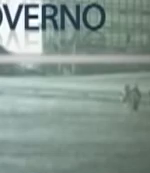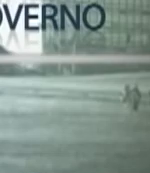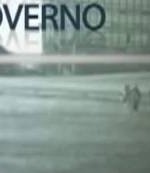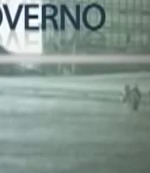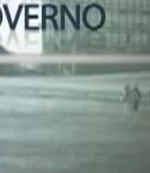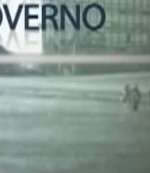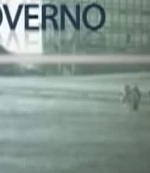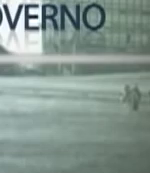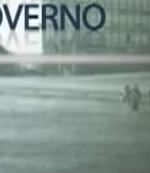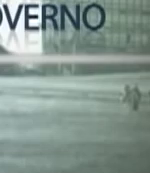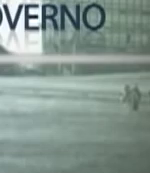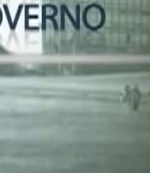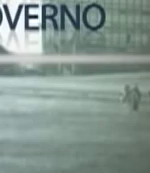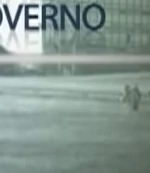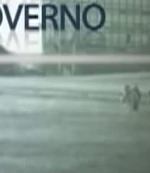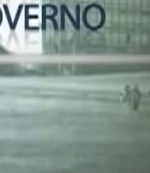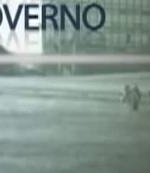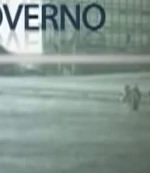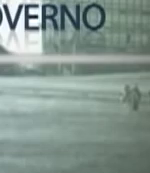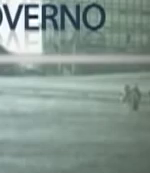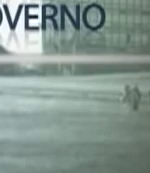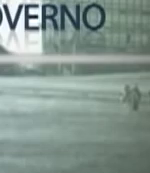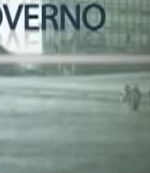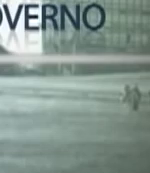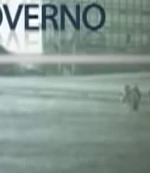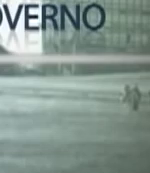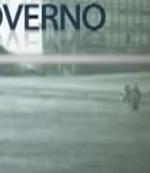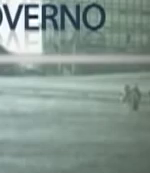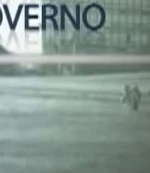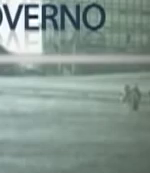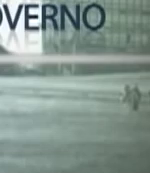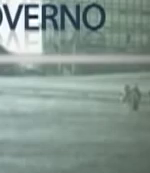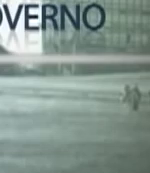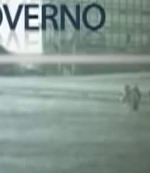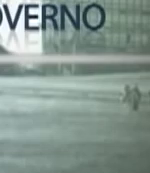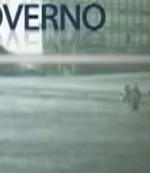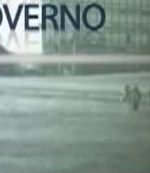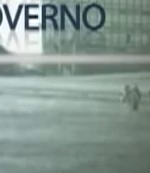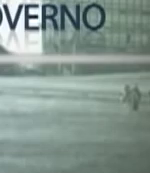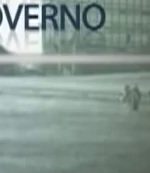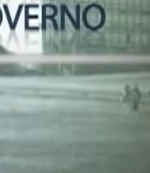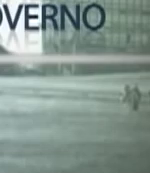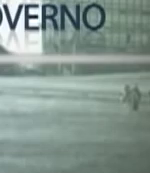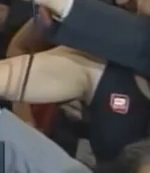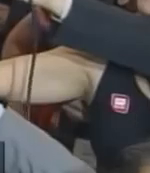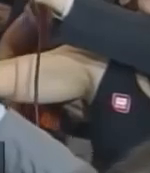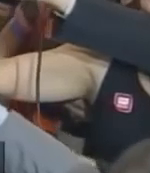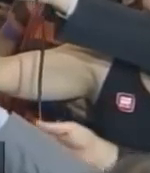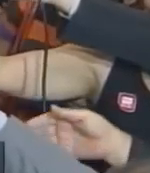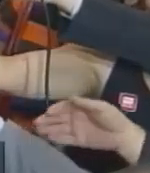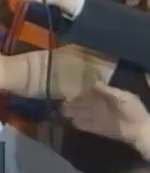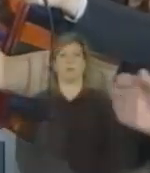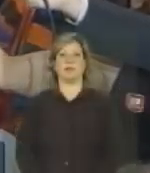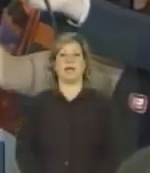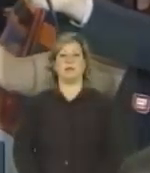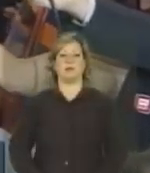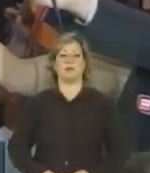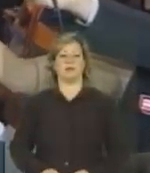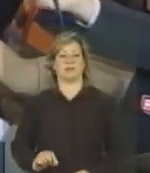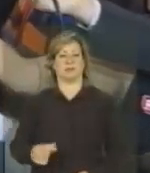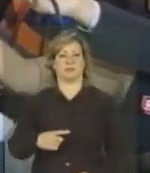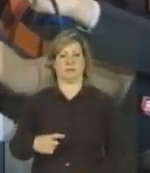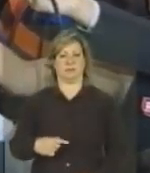do plano de enfrentamento ao uso do crack e outras drogas que aconteceu no Palácio do Planalto. Veja como foi. O consultório na